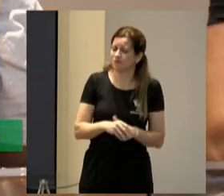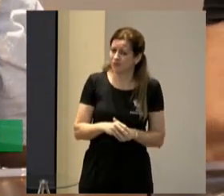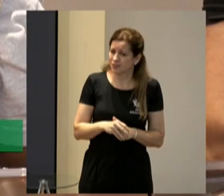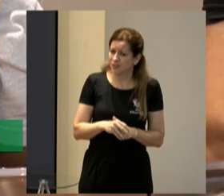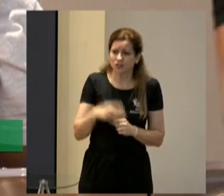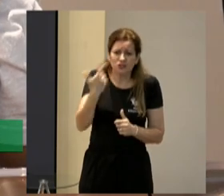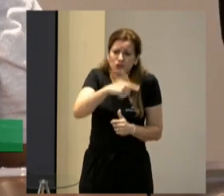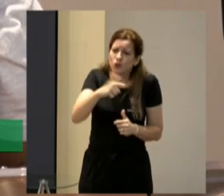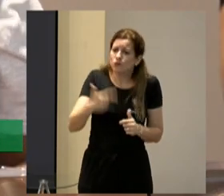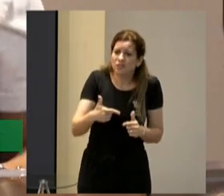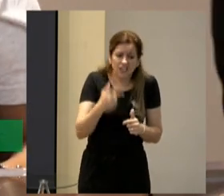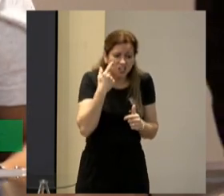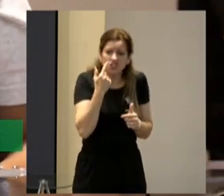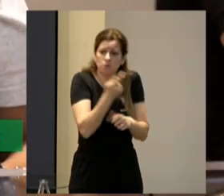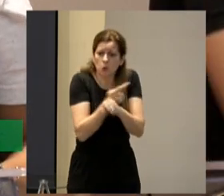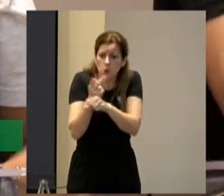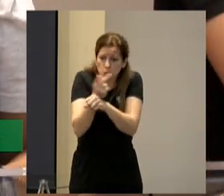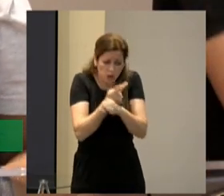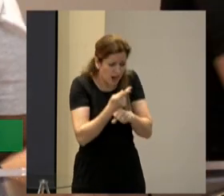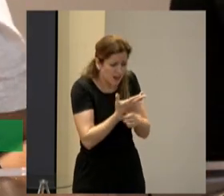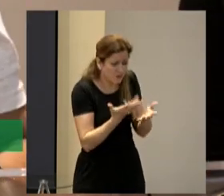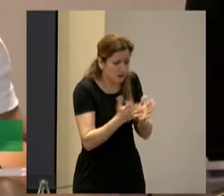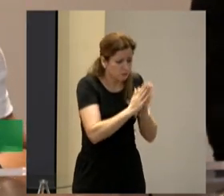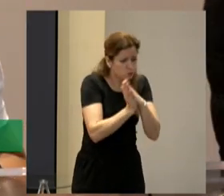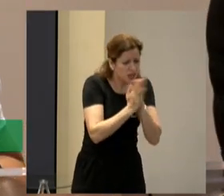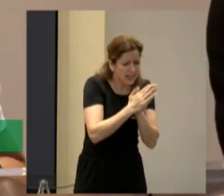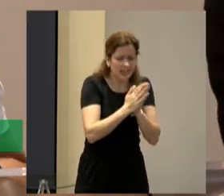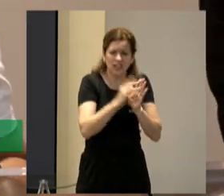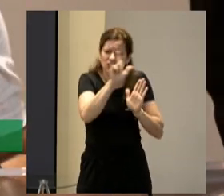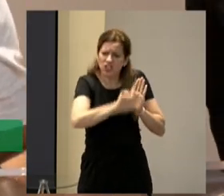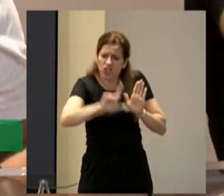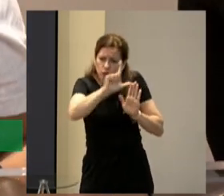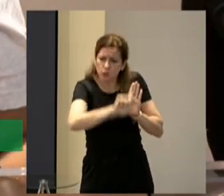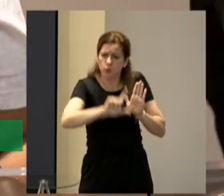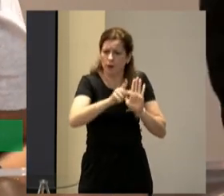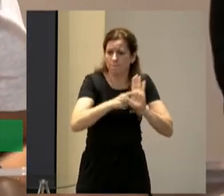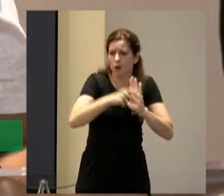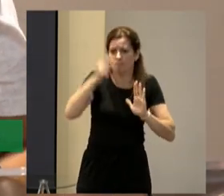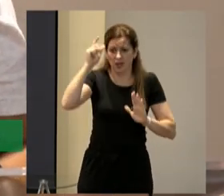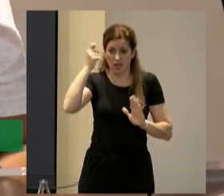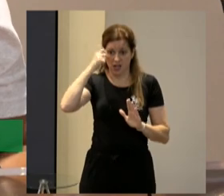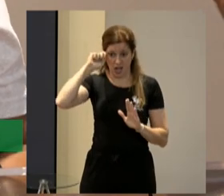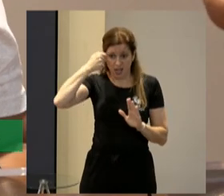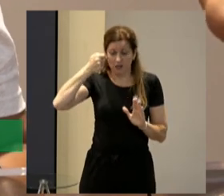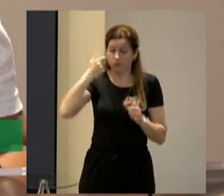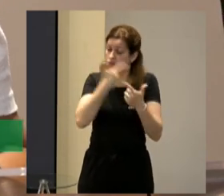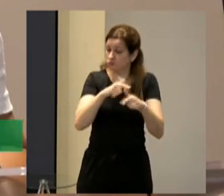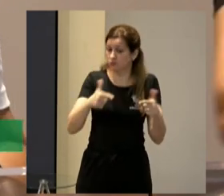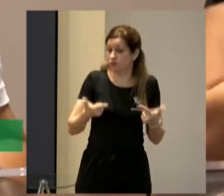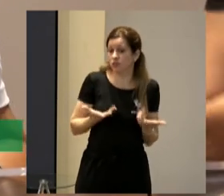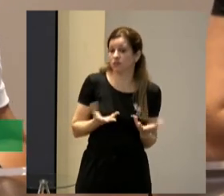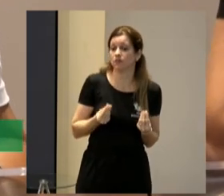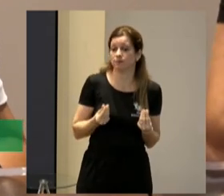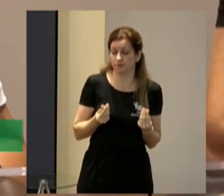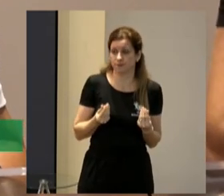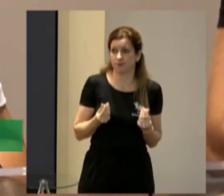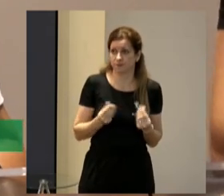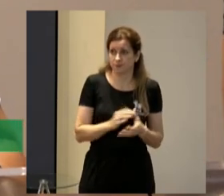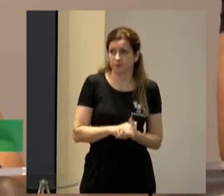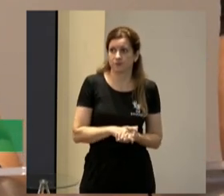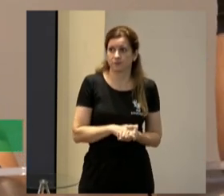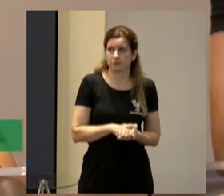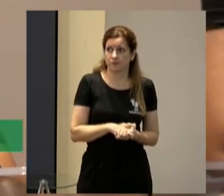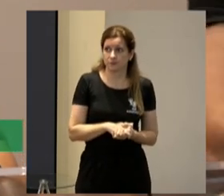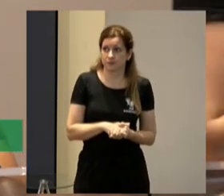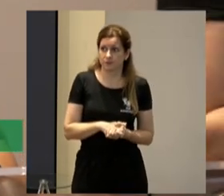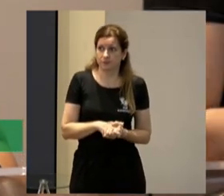não é, professora? A gente não tinha uma política de livro didático no Brasil que tomasse conta de não deixar